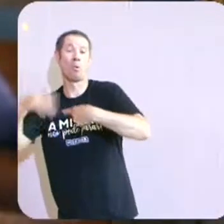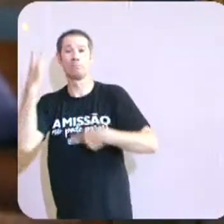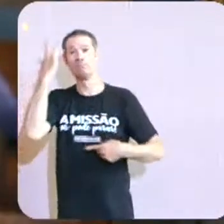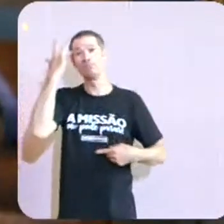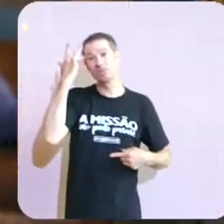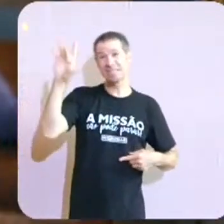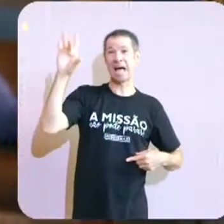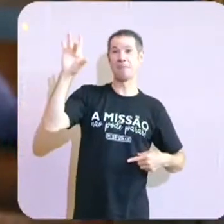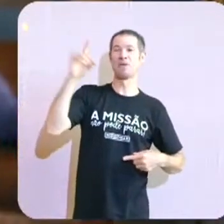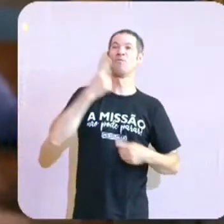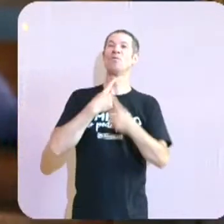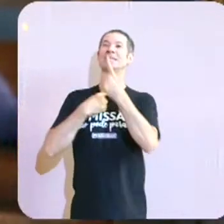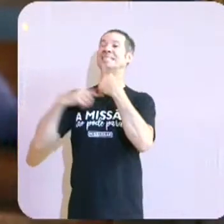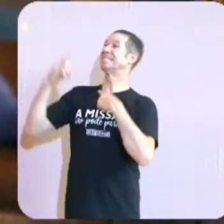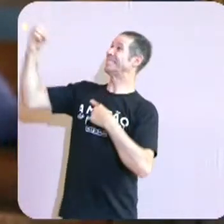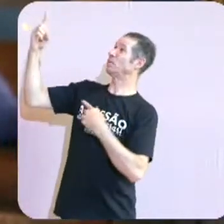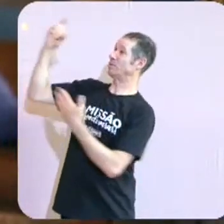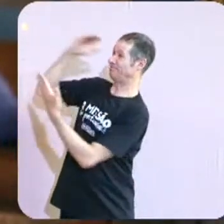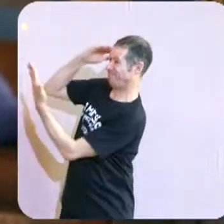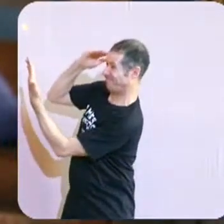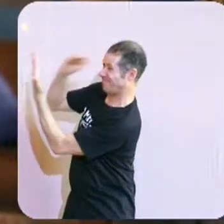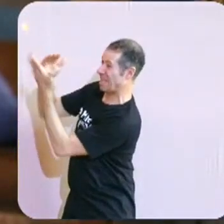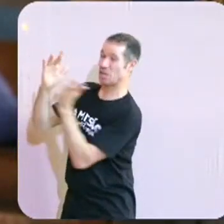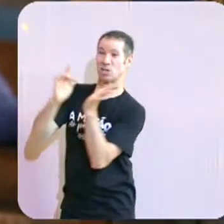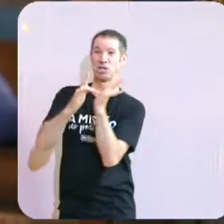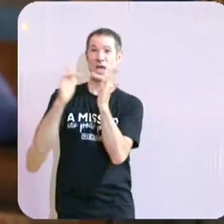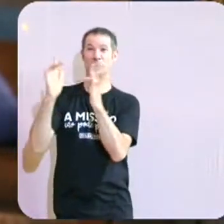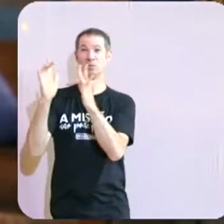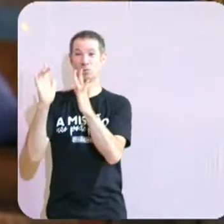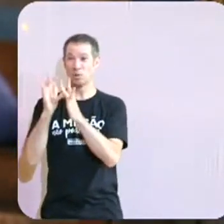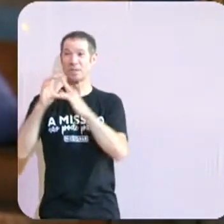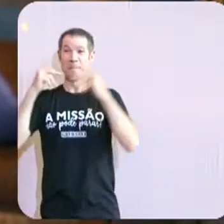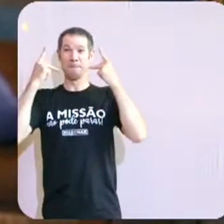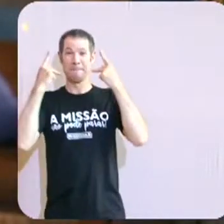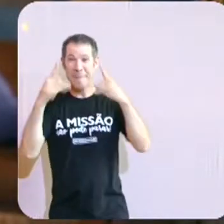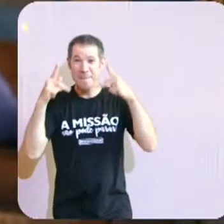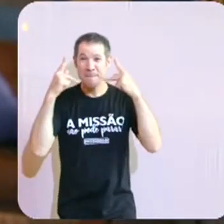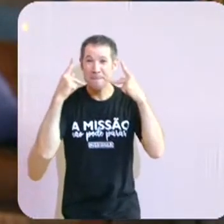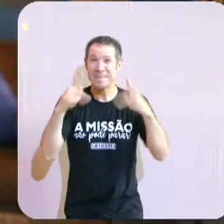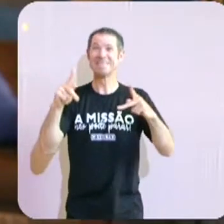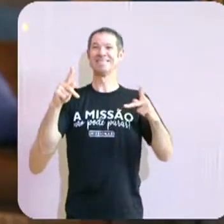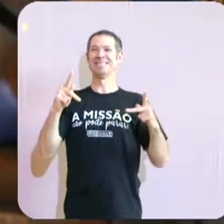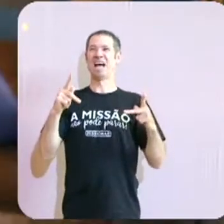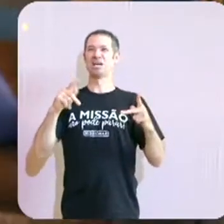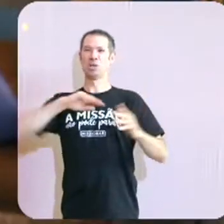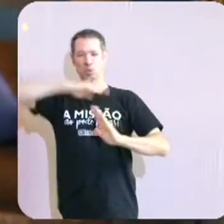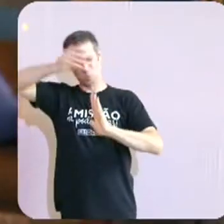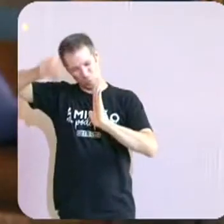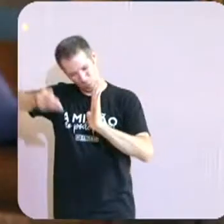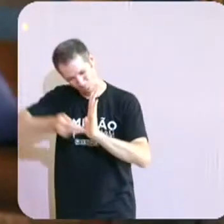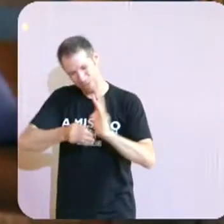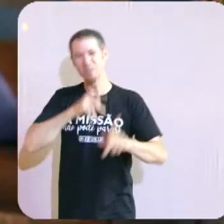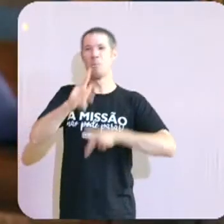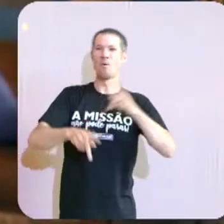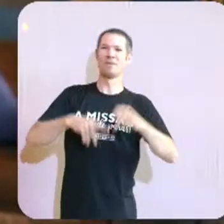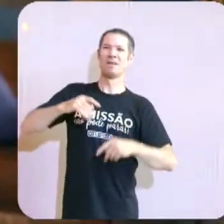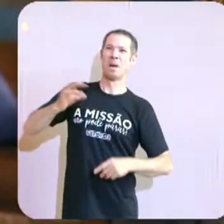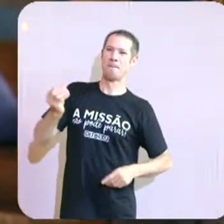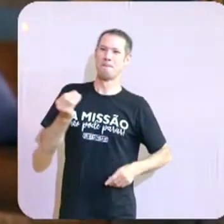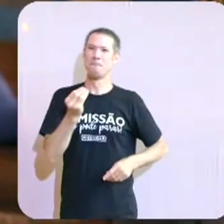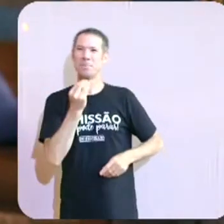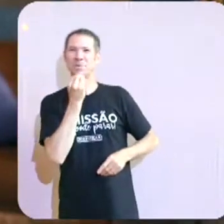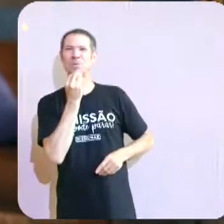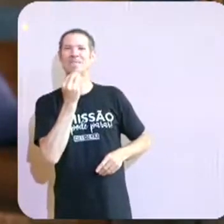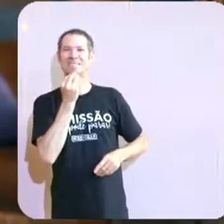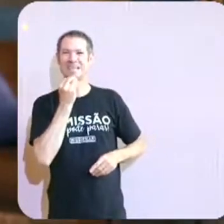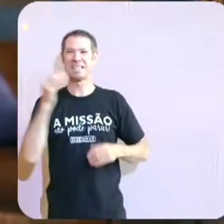o fato é que a vontade de Deus se cumprirá. Jesus disse que a mensagem será pregada. Todos os povos terão a